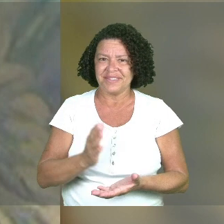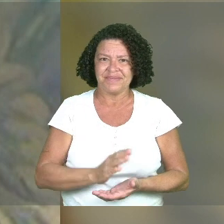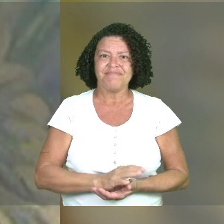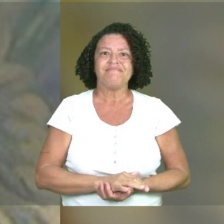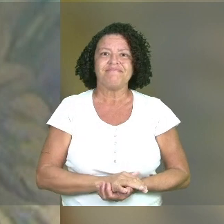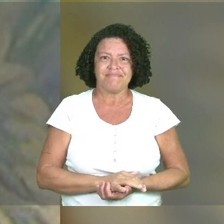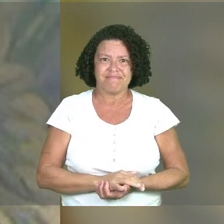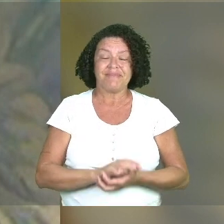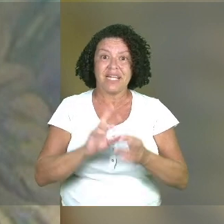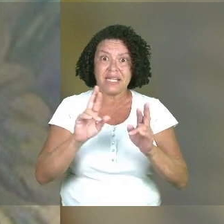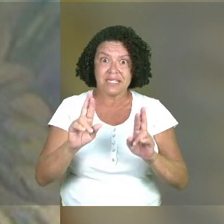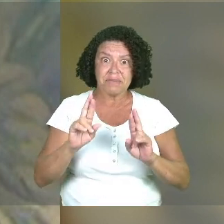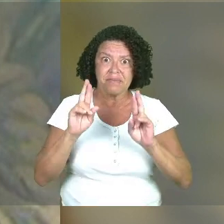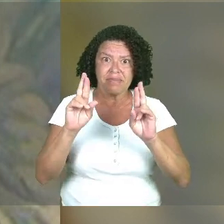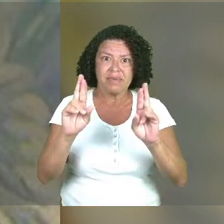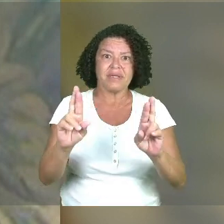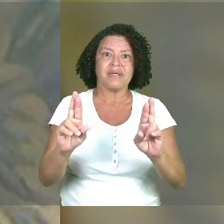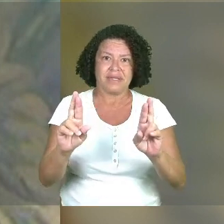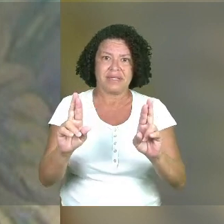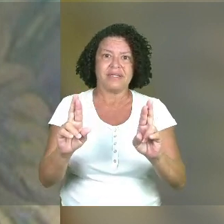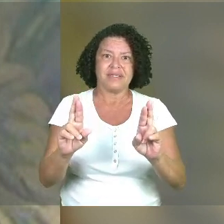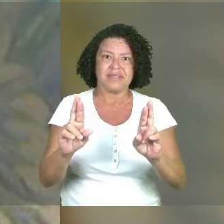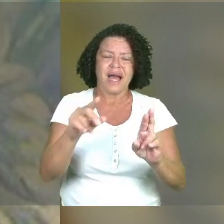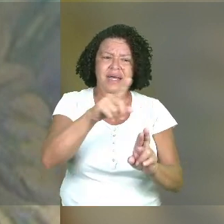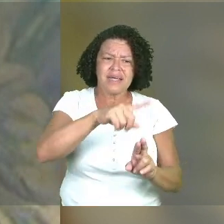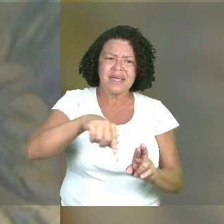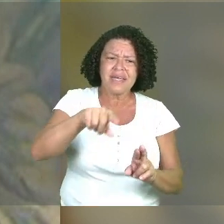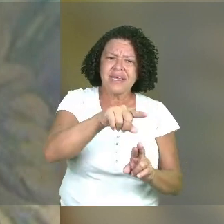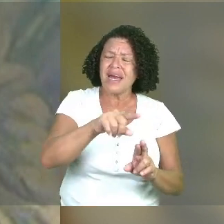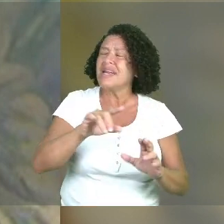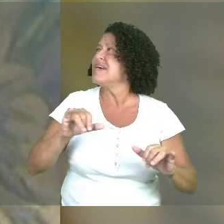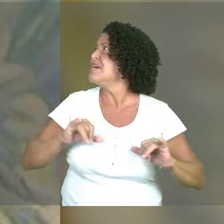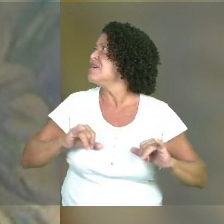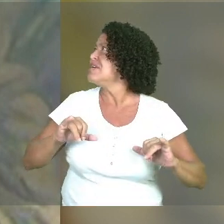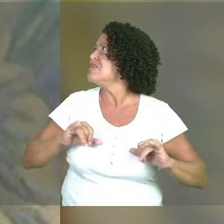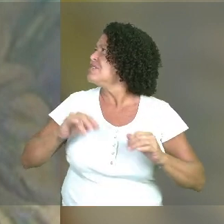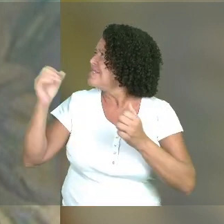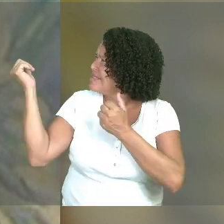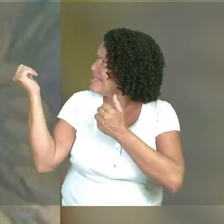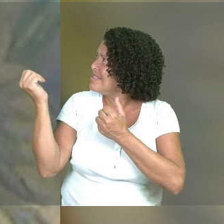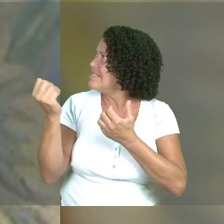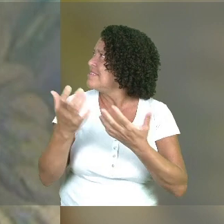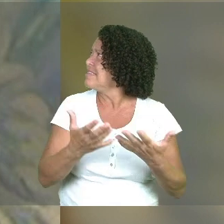e esperança para aqueles que sofrem.